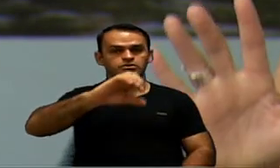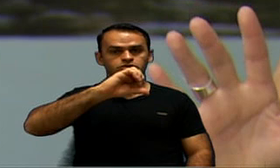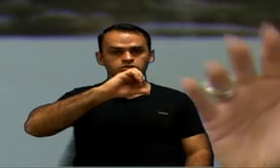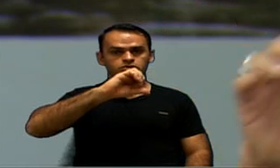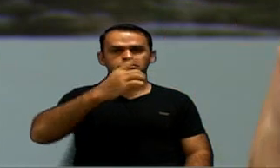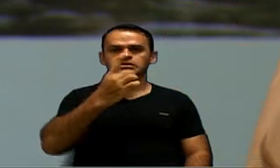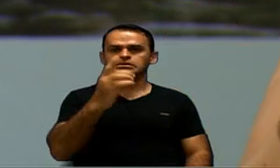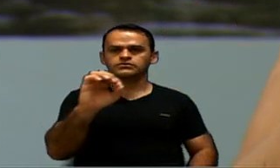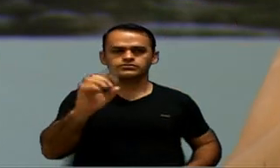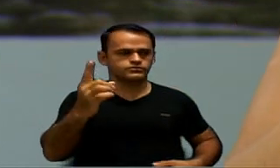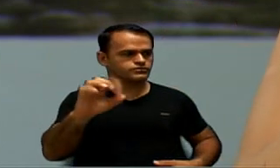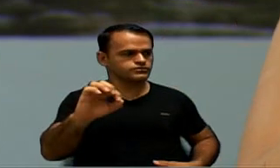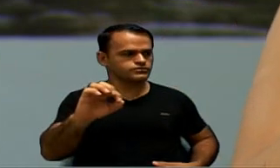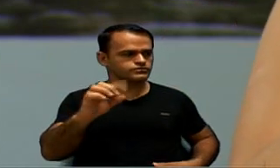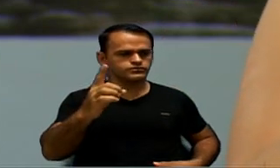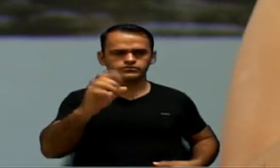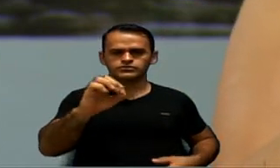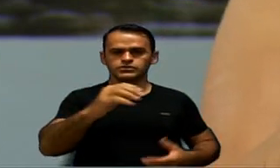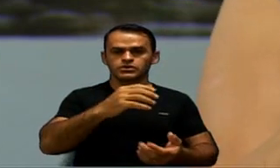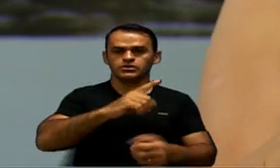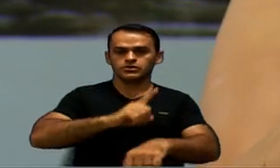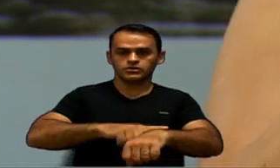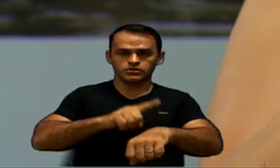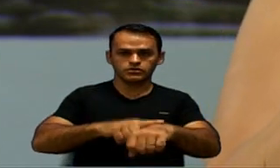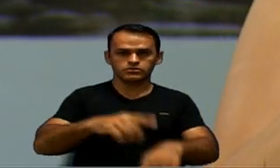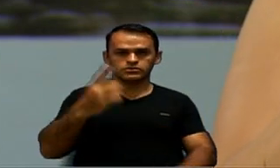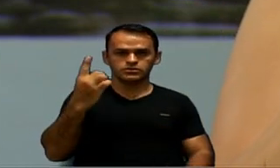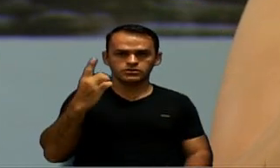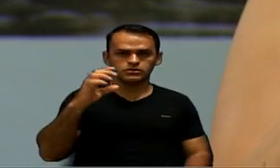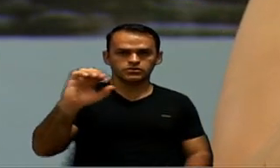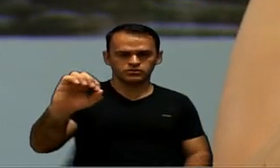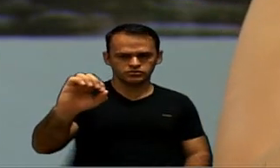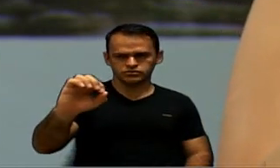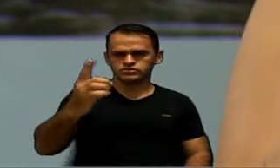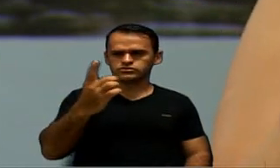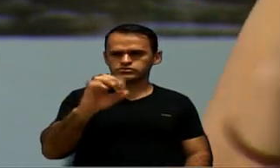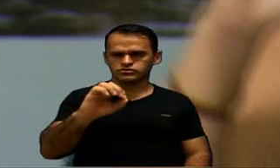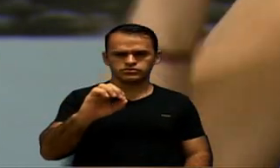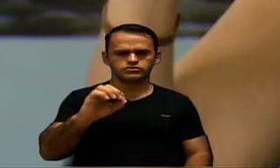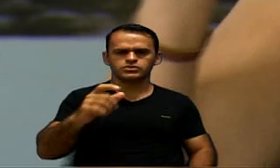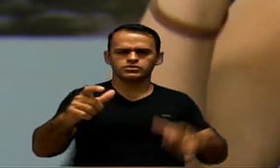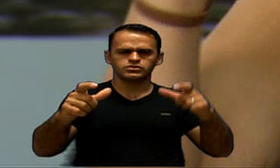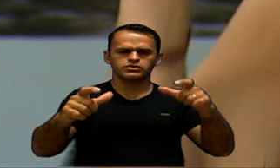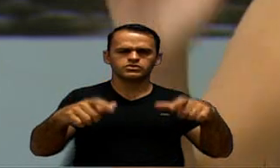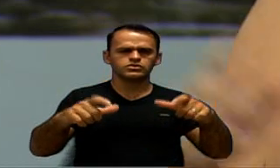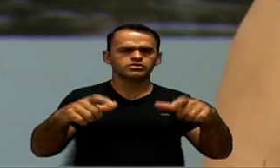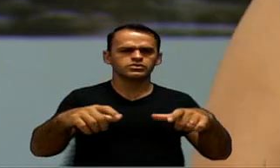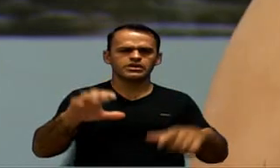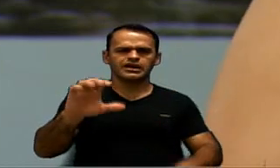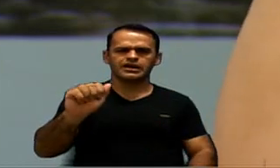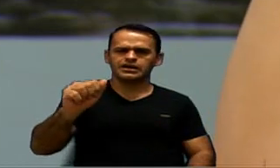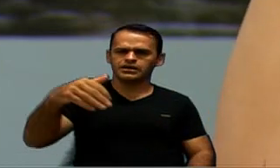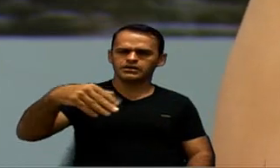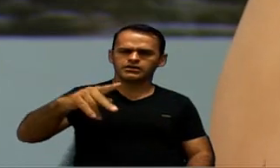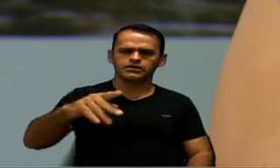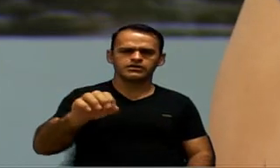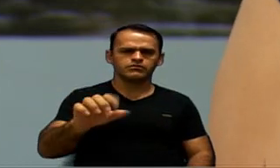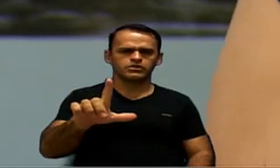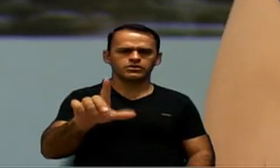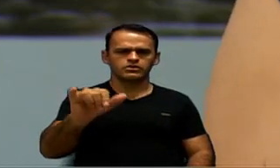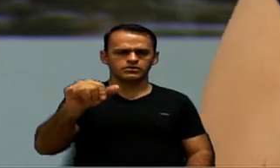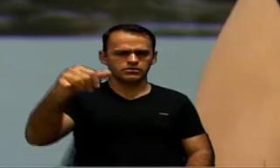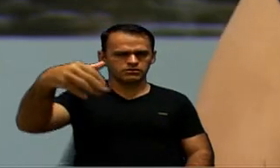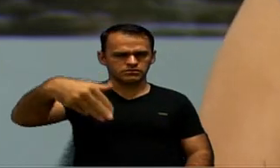9h30, 10 horas, a partir das 10 horas, lá no Campolim, perto da Rua Caracas, que é onde é a